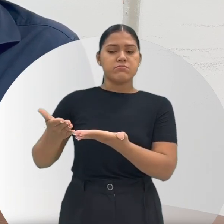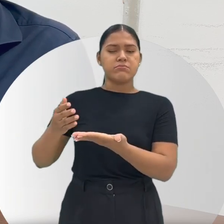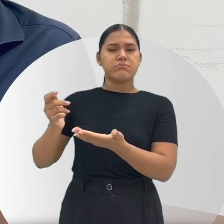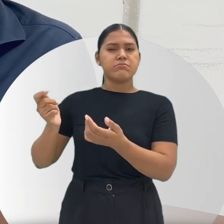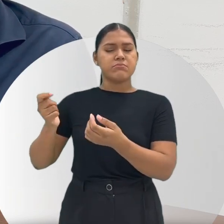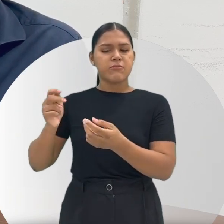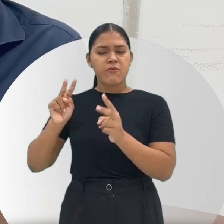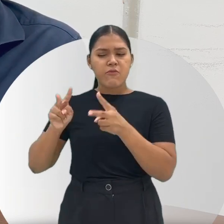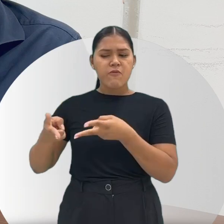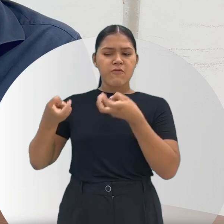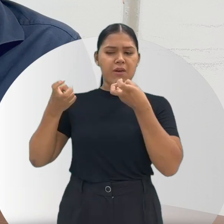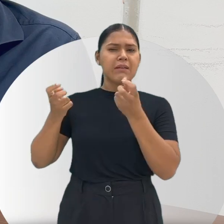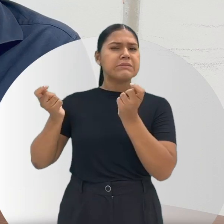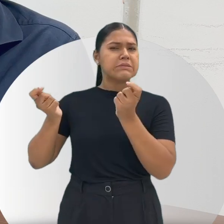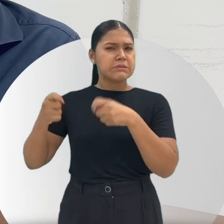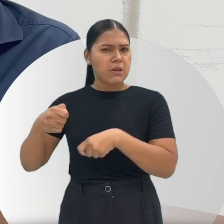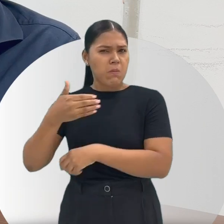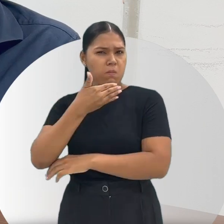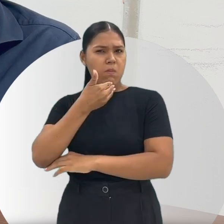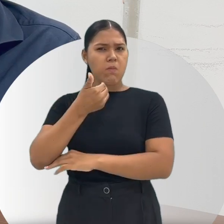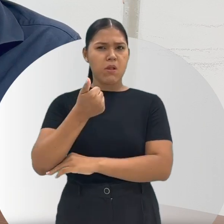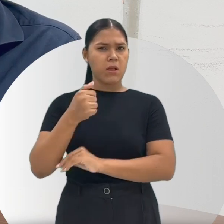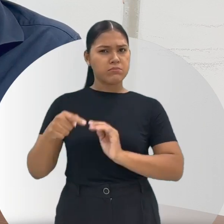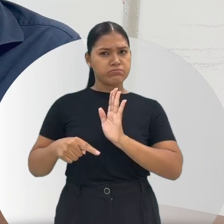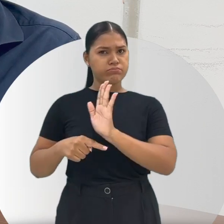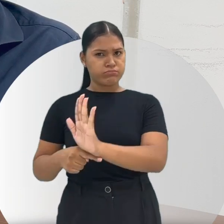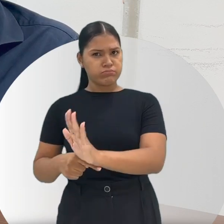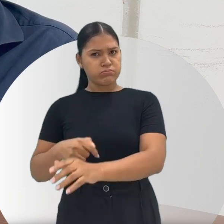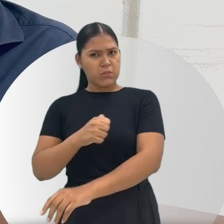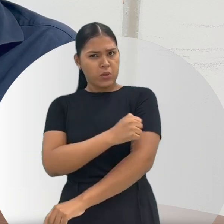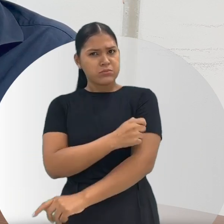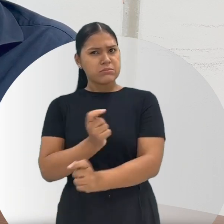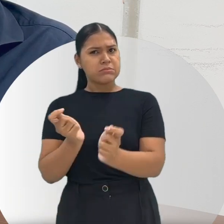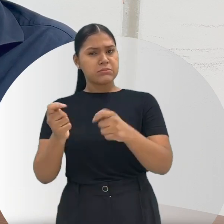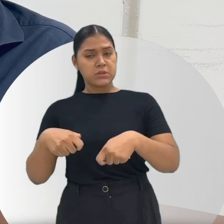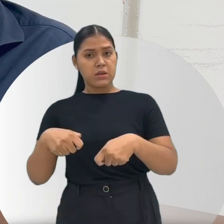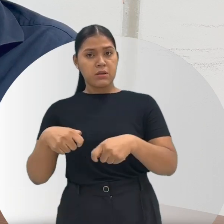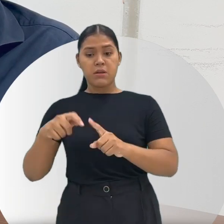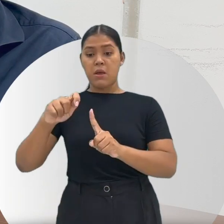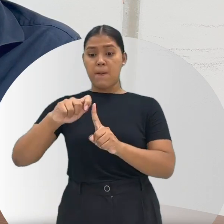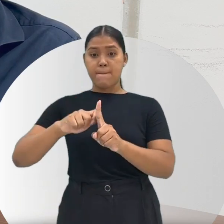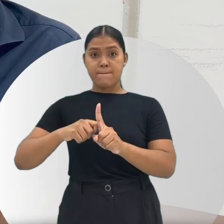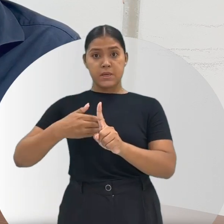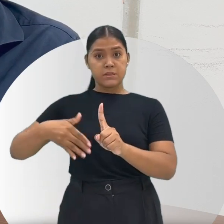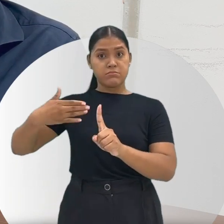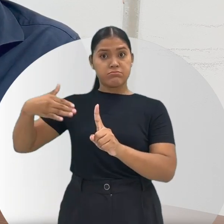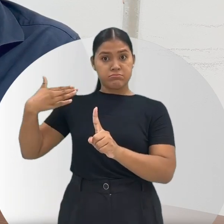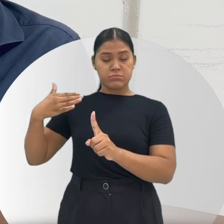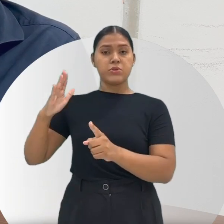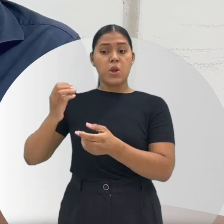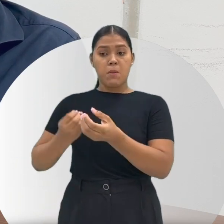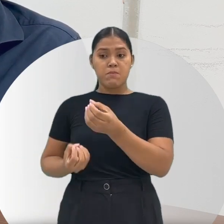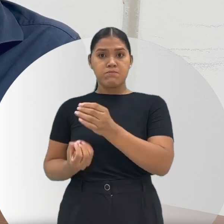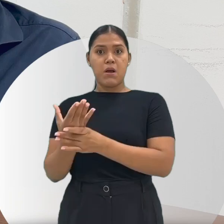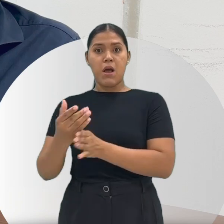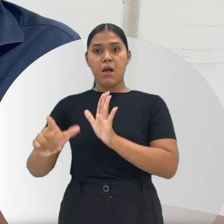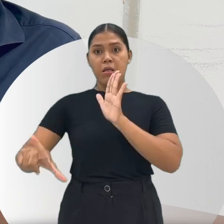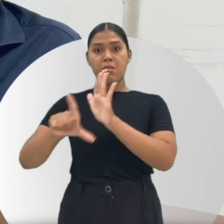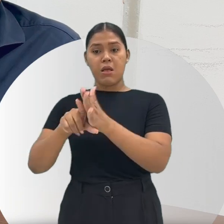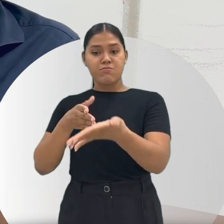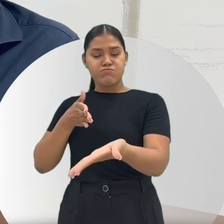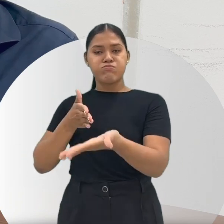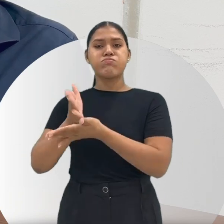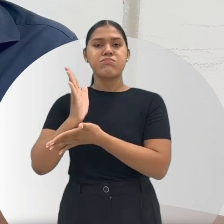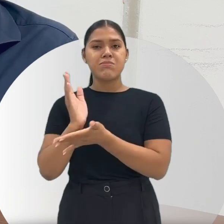podemos melhorar. A gente teve a aprovação neste mês passado da nova lei de assistência estudantil, né? E isso vai fazer